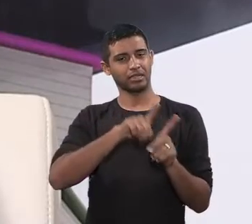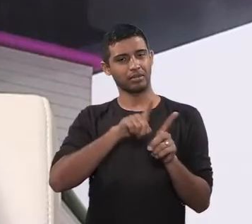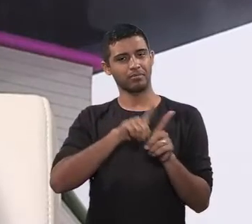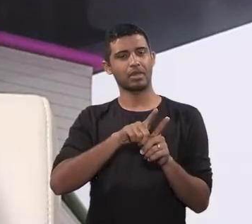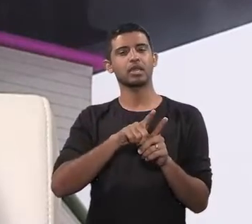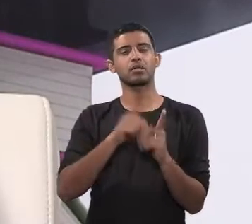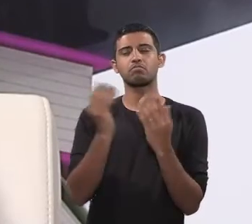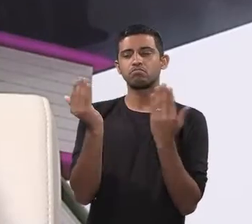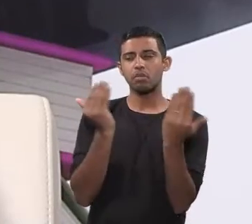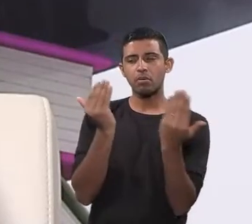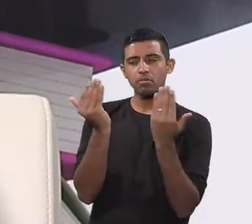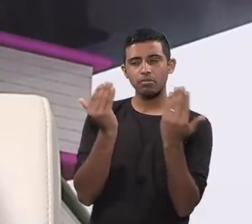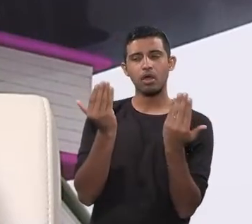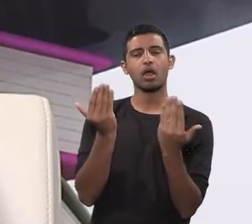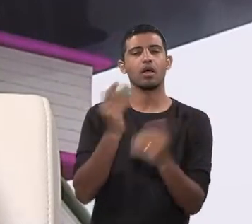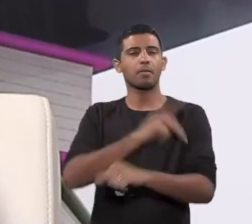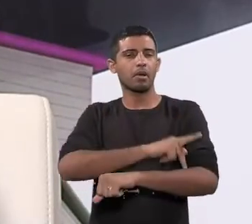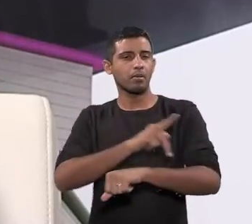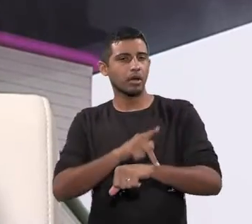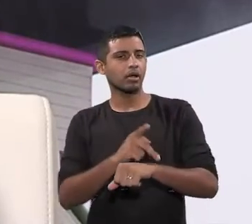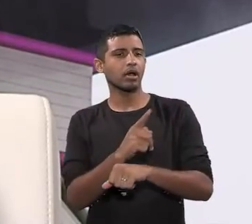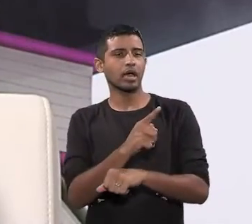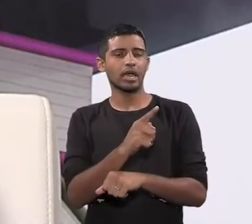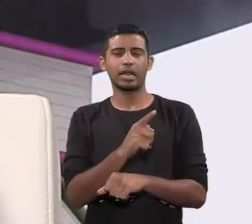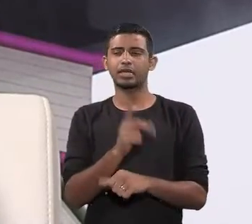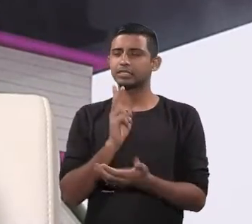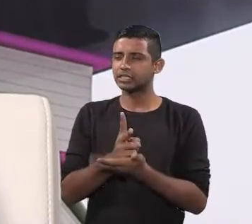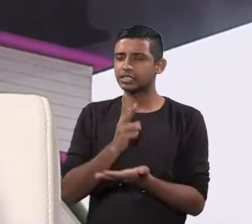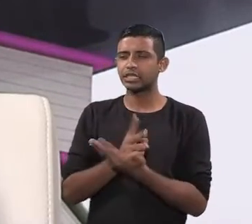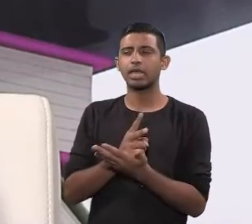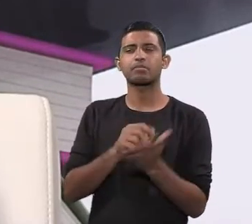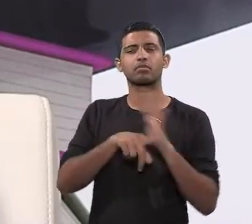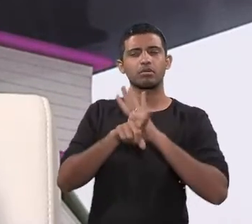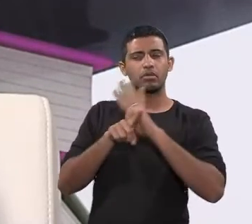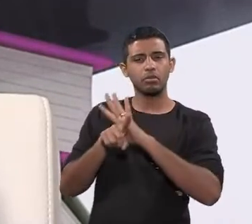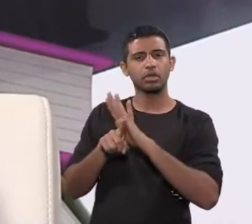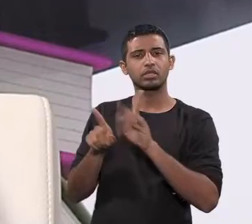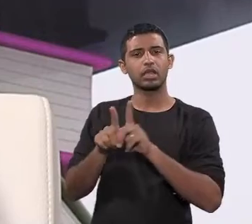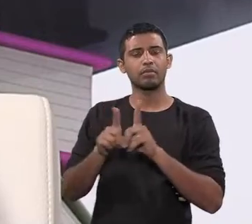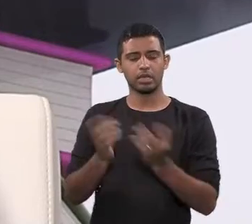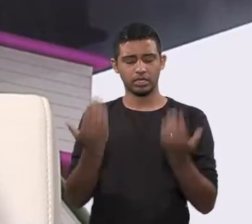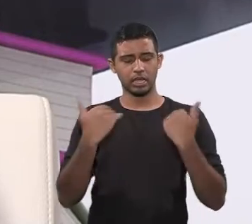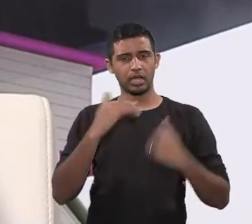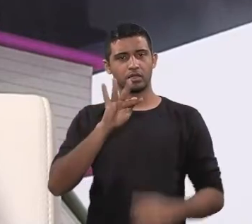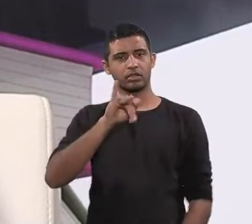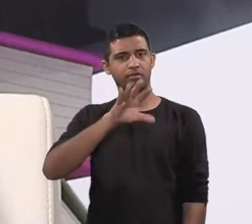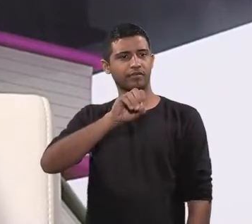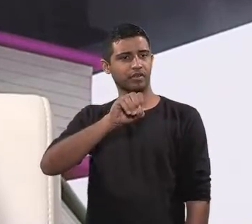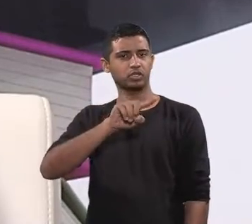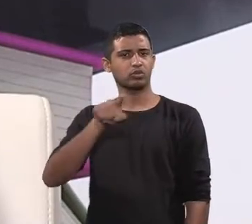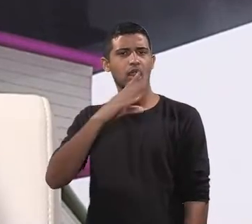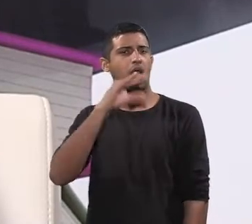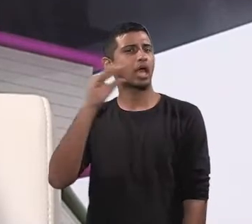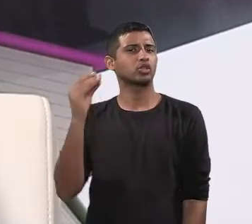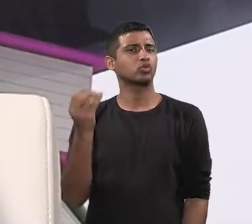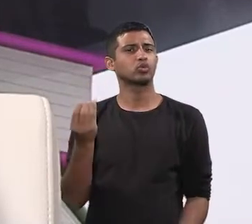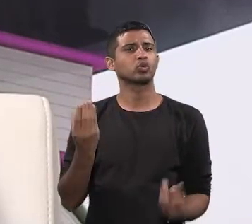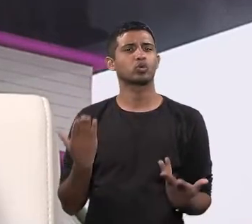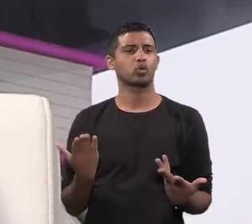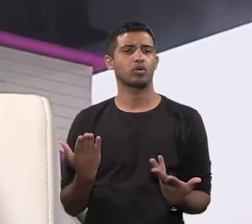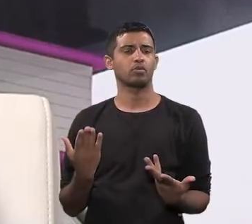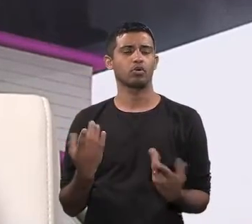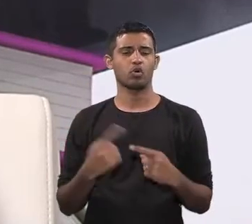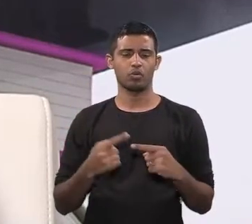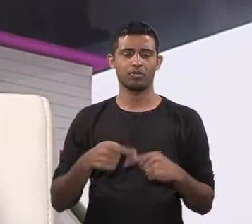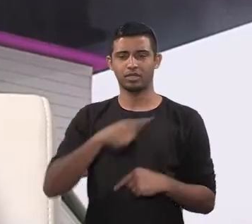psicopedagoga que acompanha, trabalha diretamente com a gente, né? E a nível fisiológico, o que vai acontecer com esse adulto, né, que é o